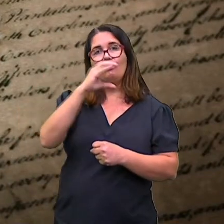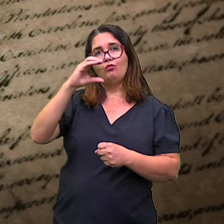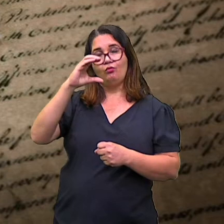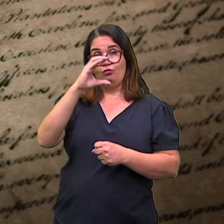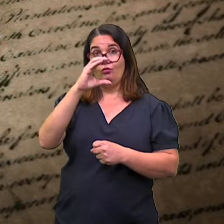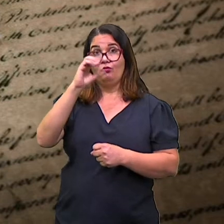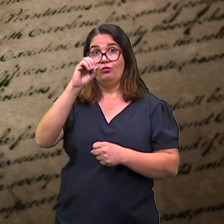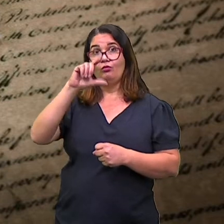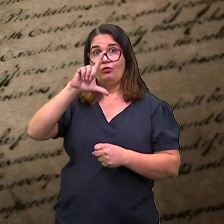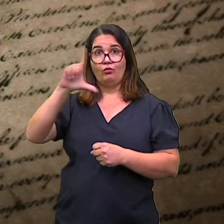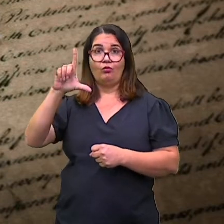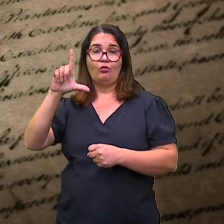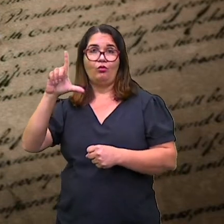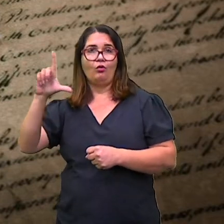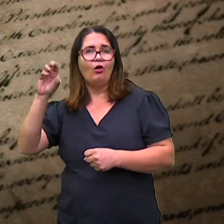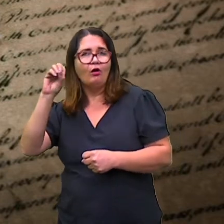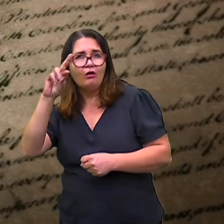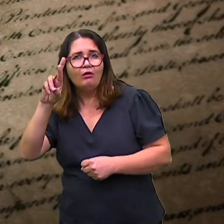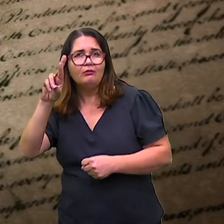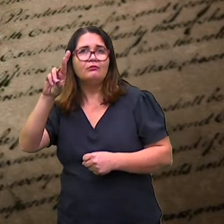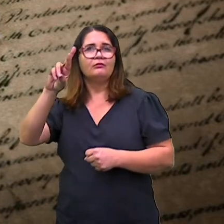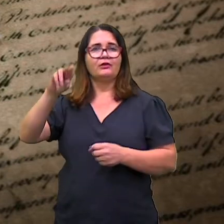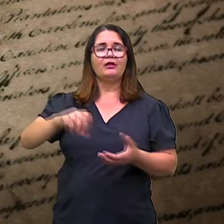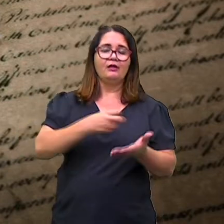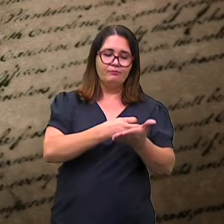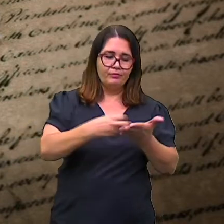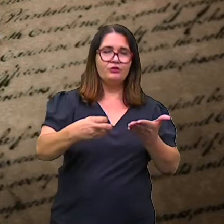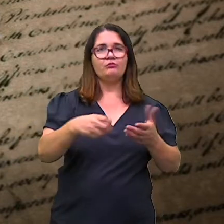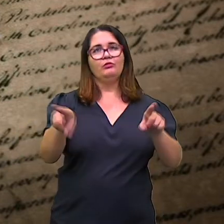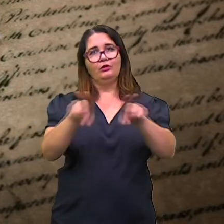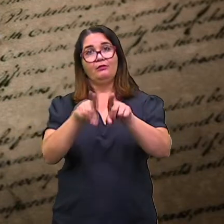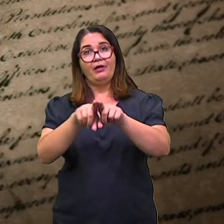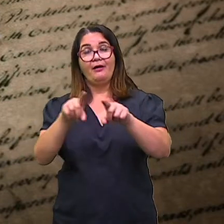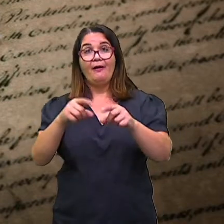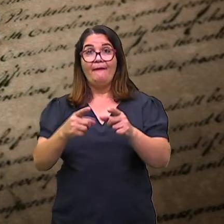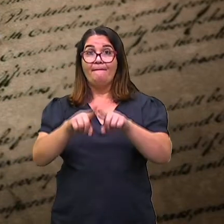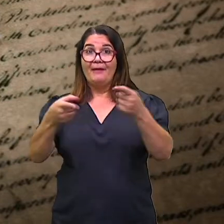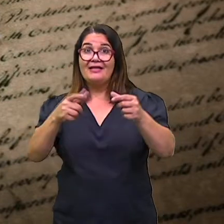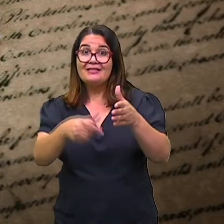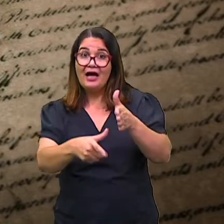levado até o fim foi de Dilma Rousseff.